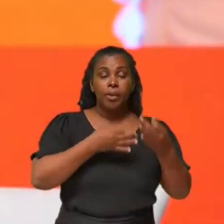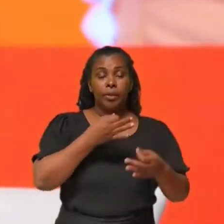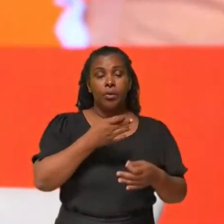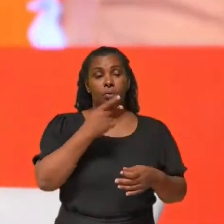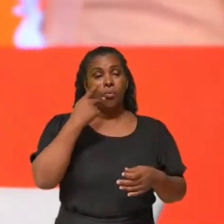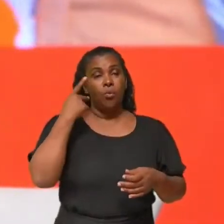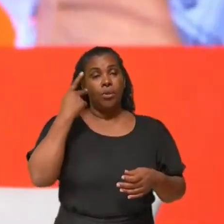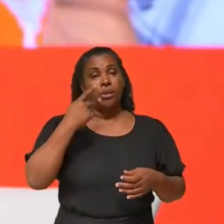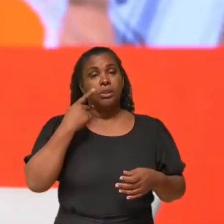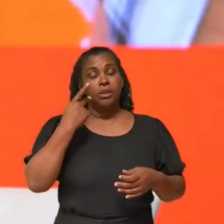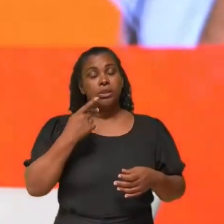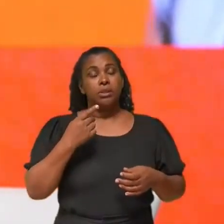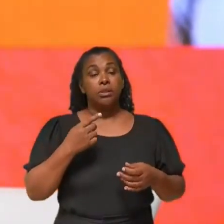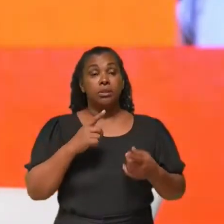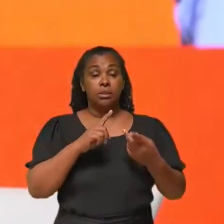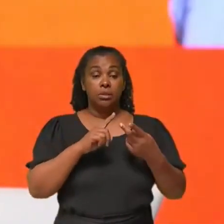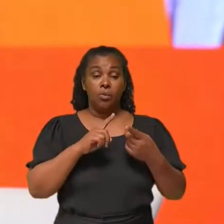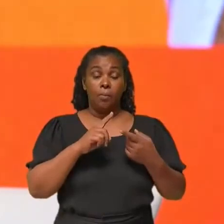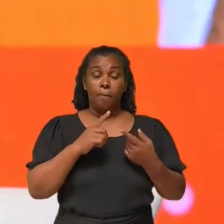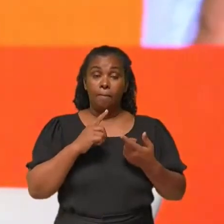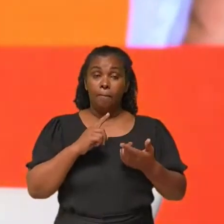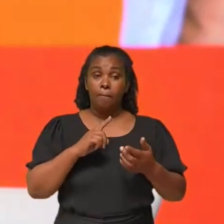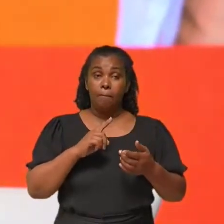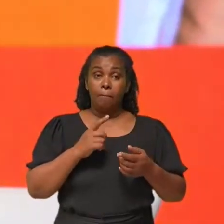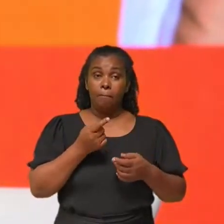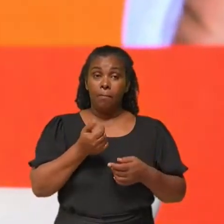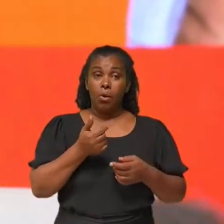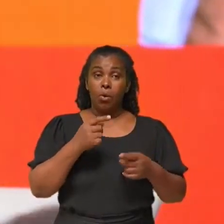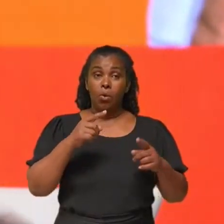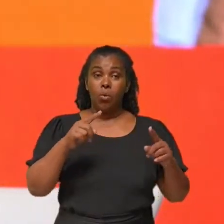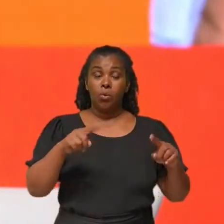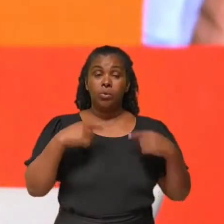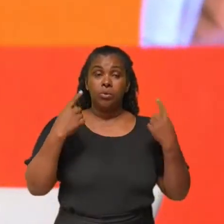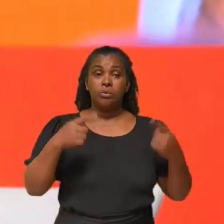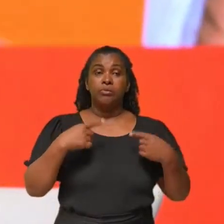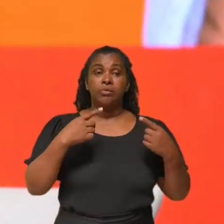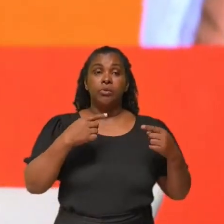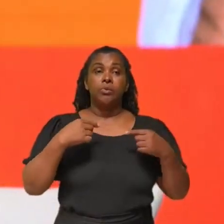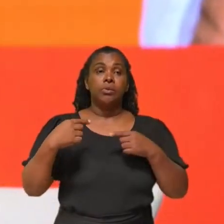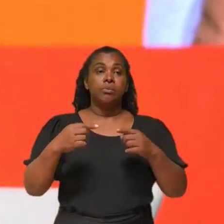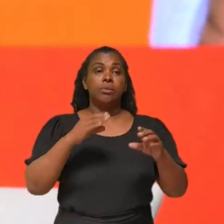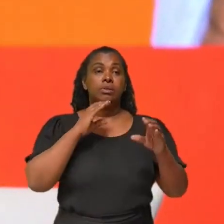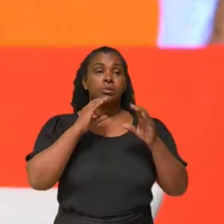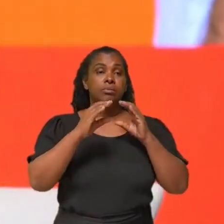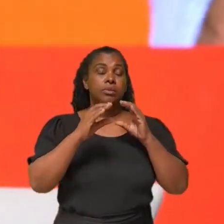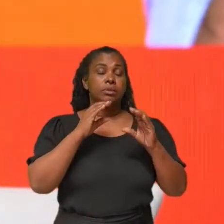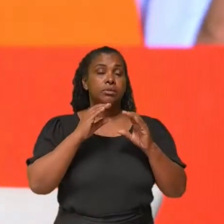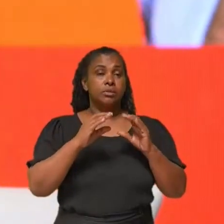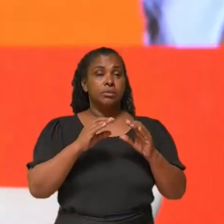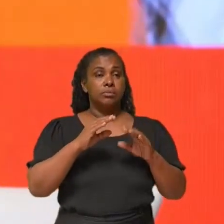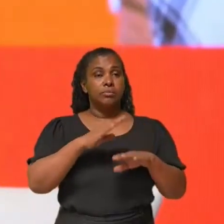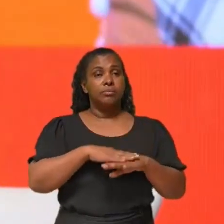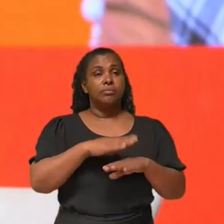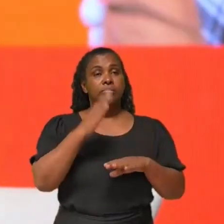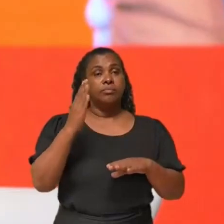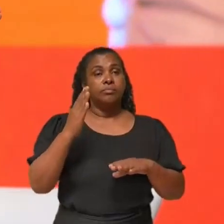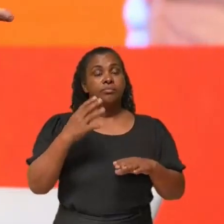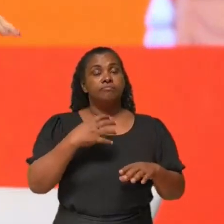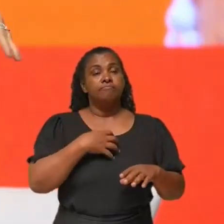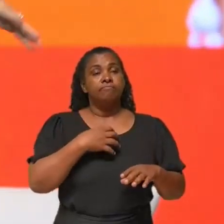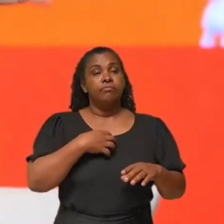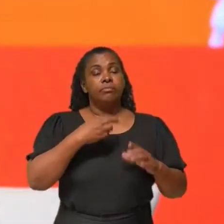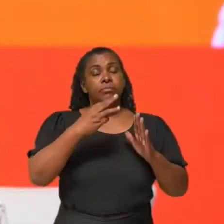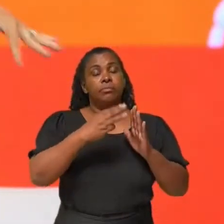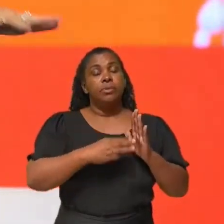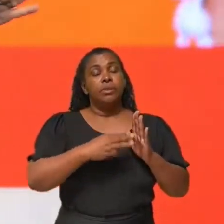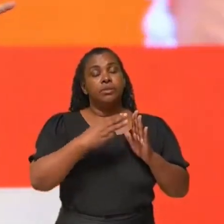do debate comunicacional. Mais do que forma e método, nos desafiarmos